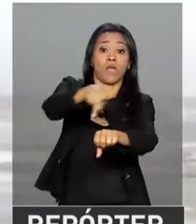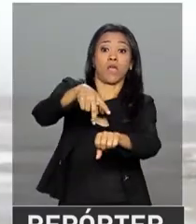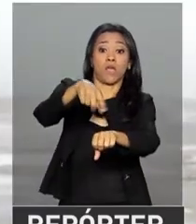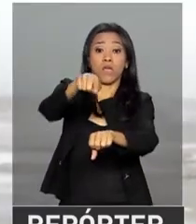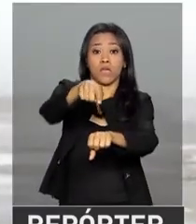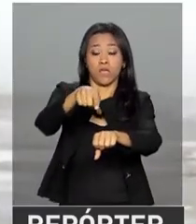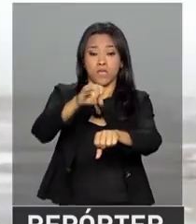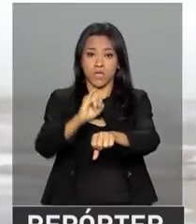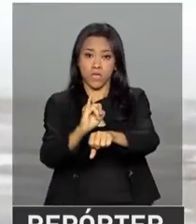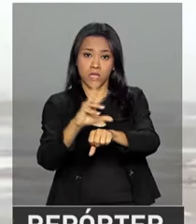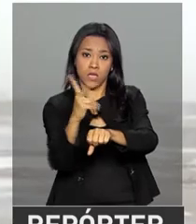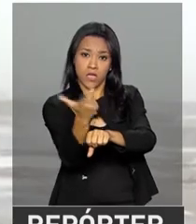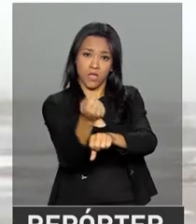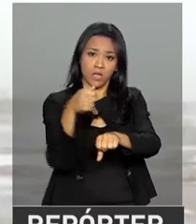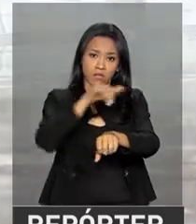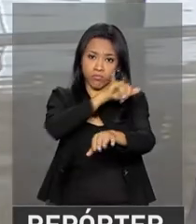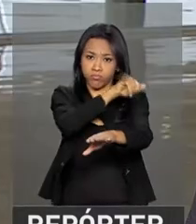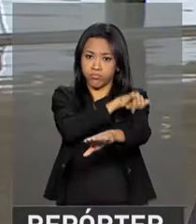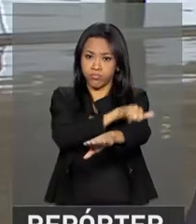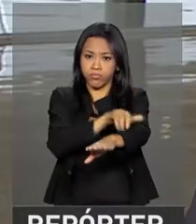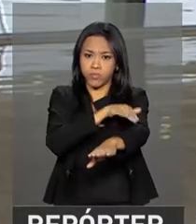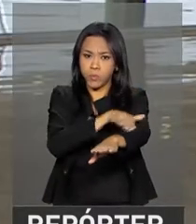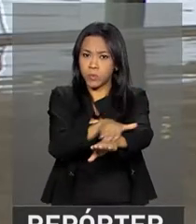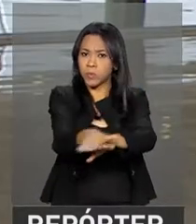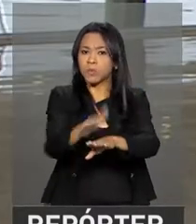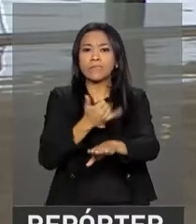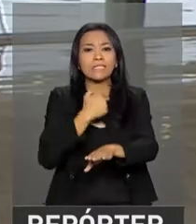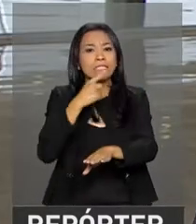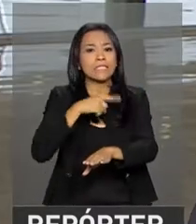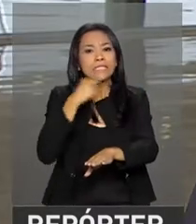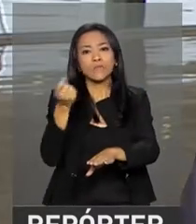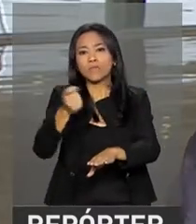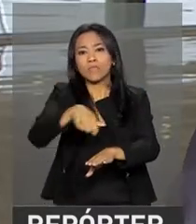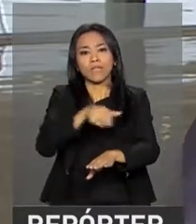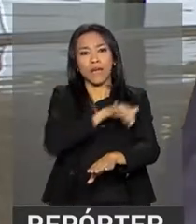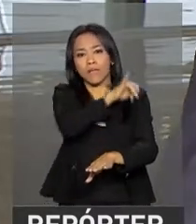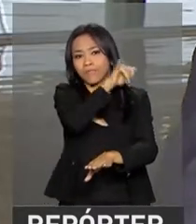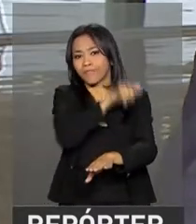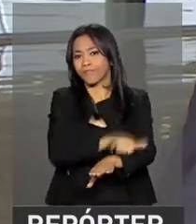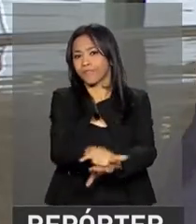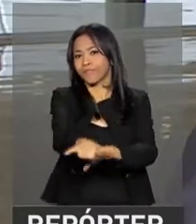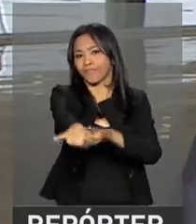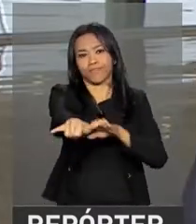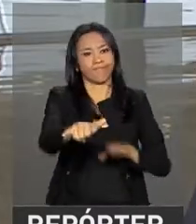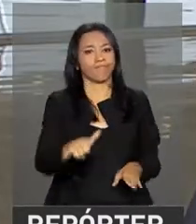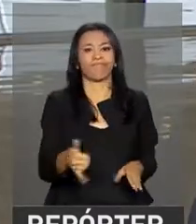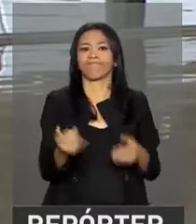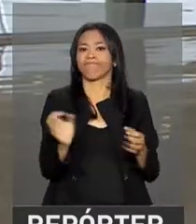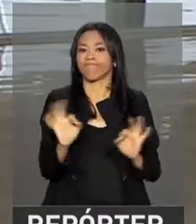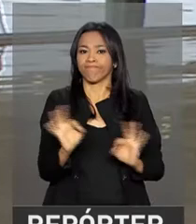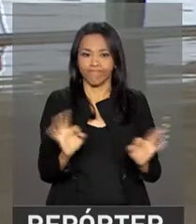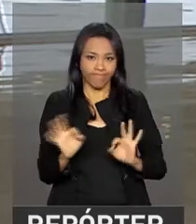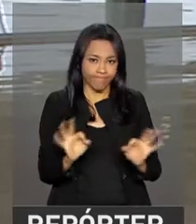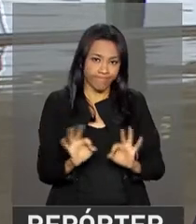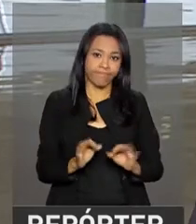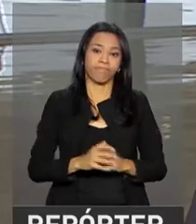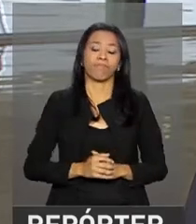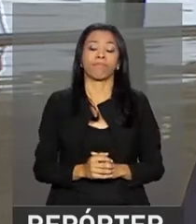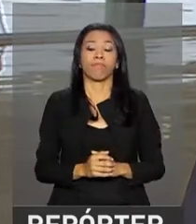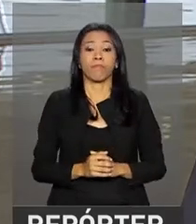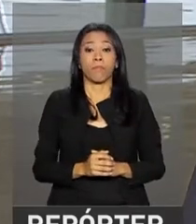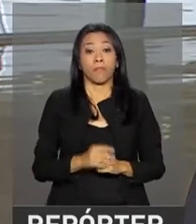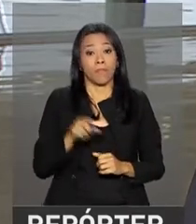as condições da pista do aeroporto local não permitem, não tem condições aí de receber aterrissagem de